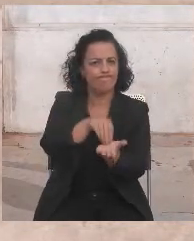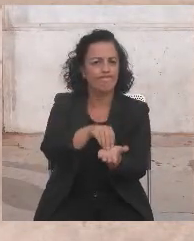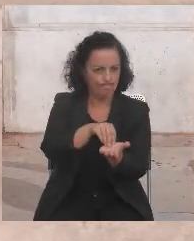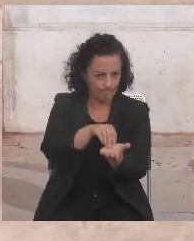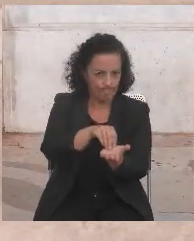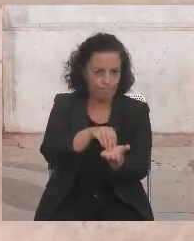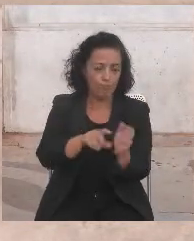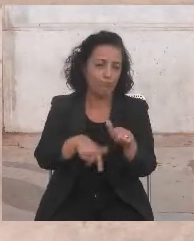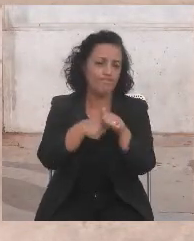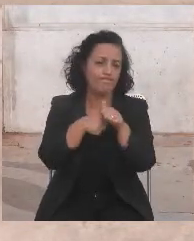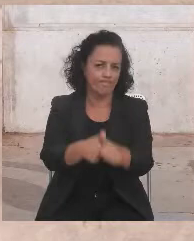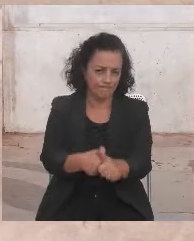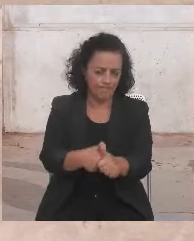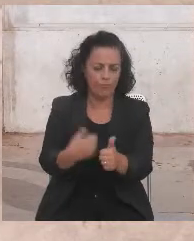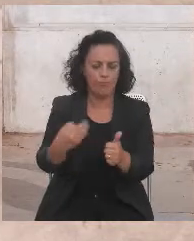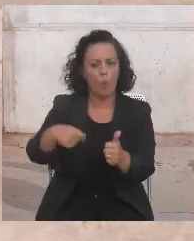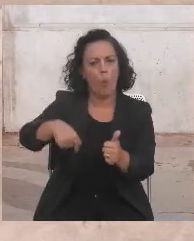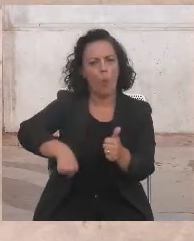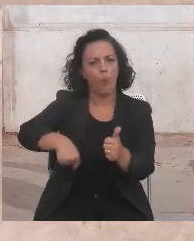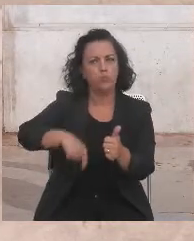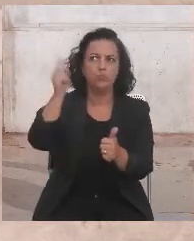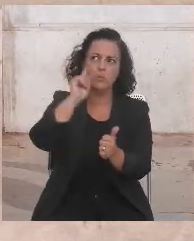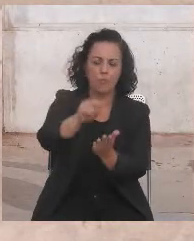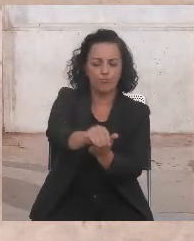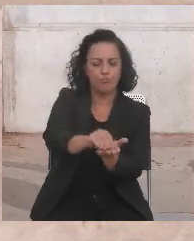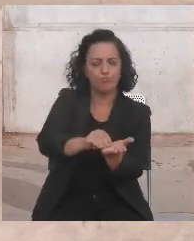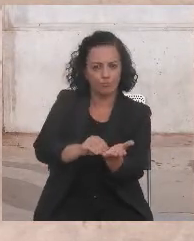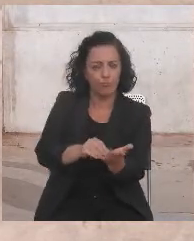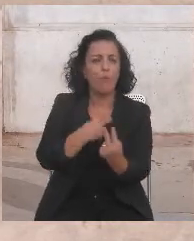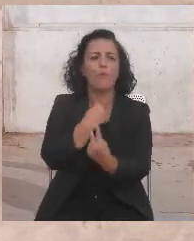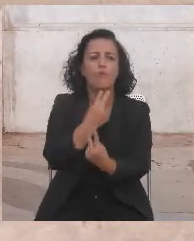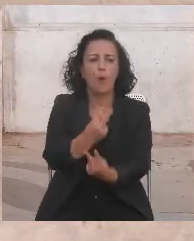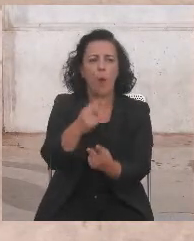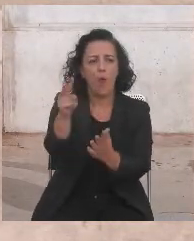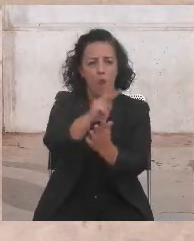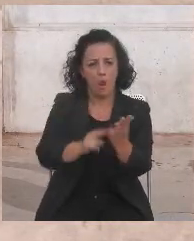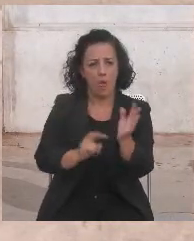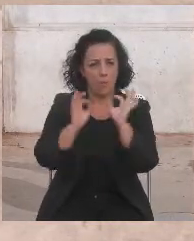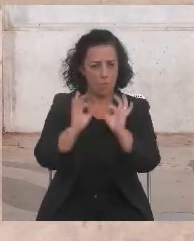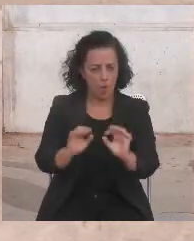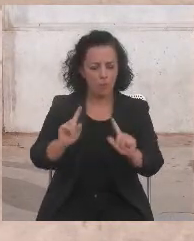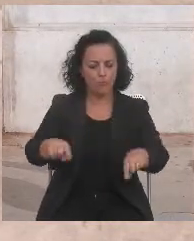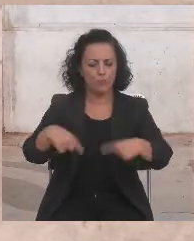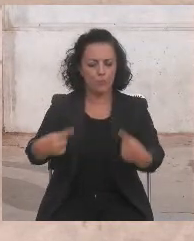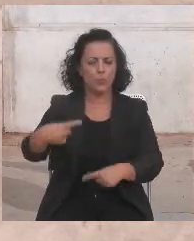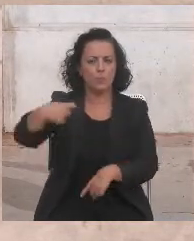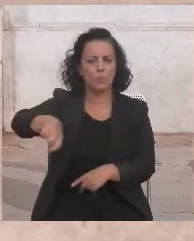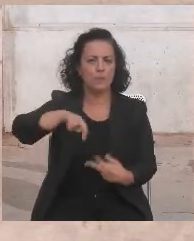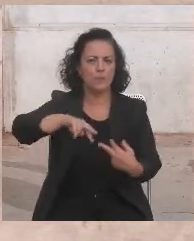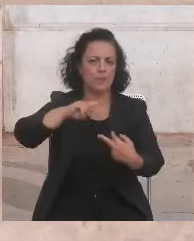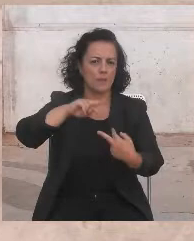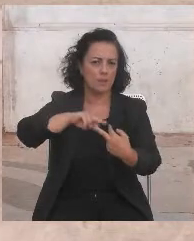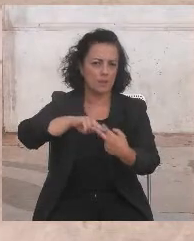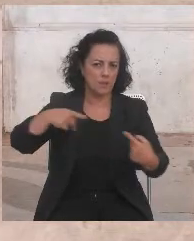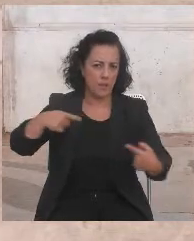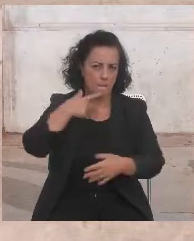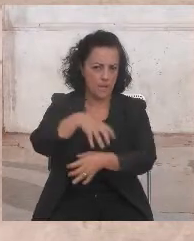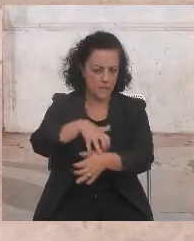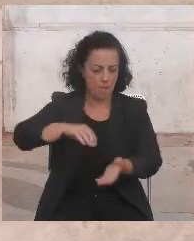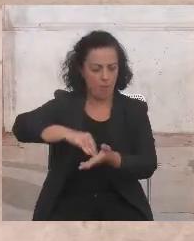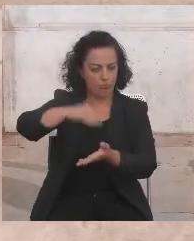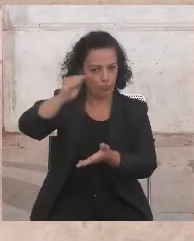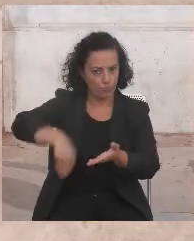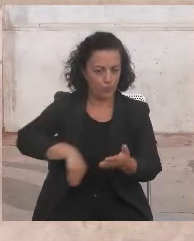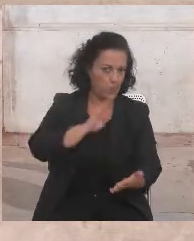e para os devidos efeitos celebrou a presente ata, que depois de lida em voz alta, vai ser assinada pelo Presidente da Assembleia Municipal cessante e